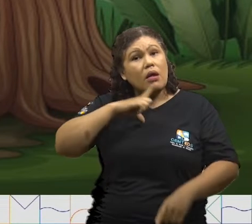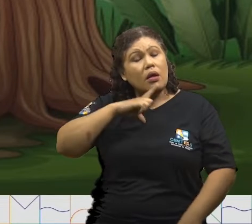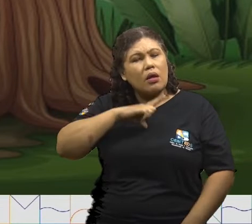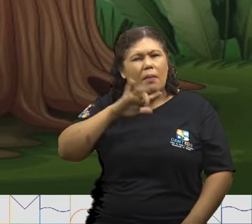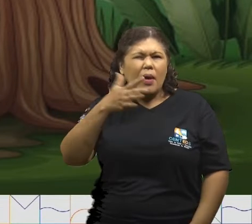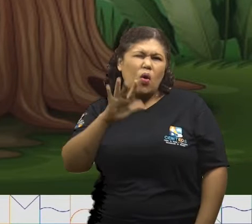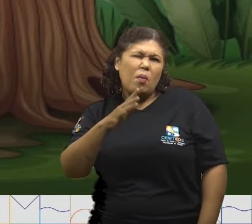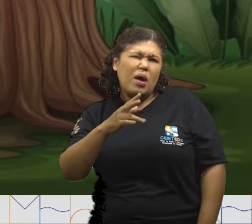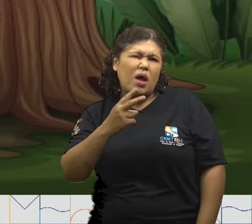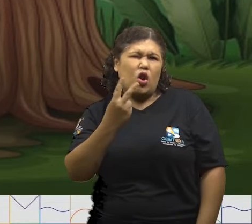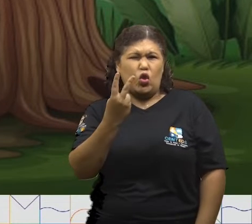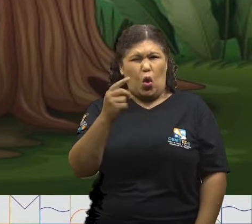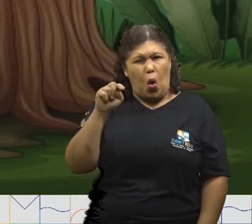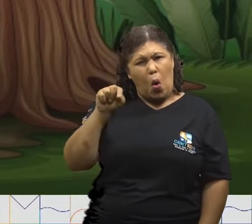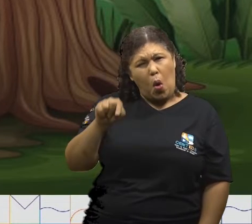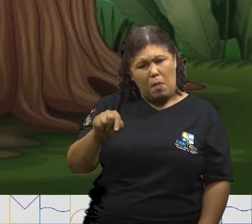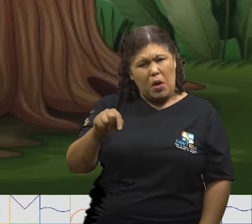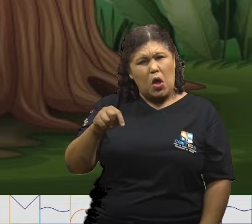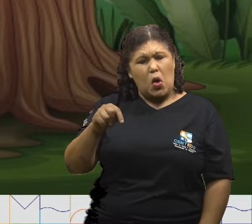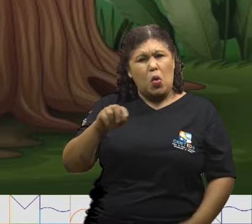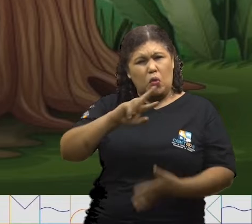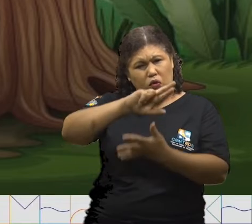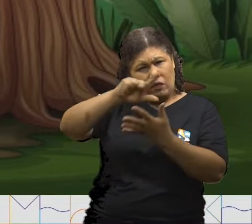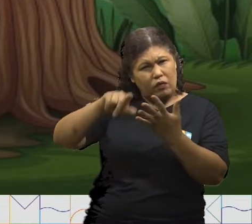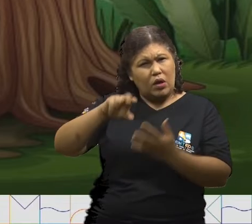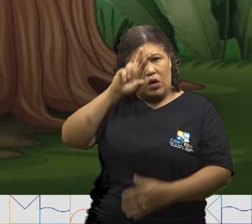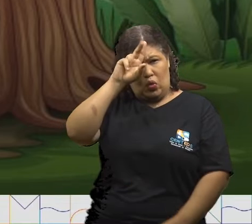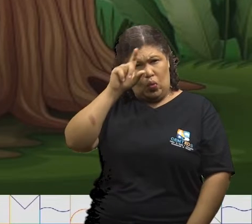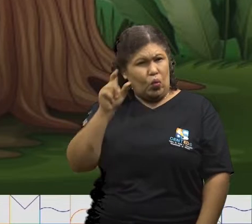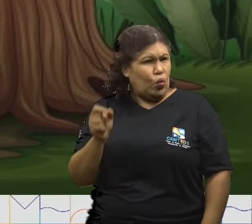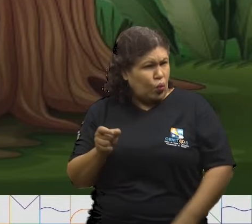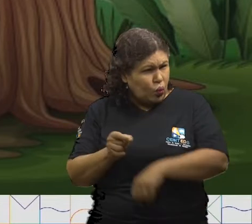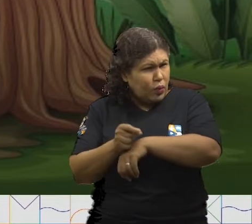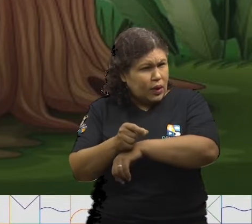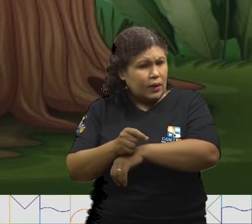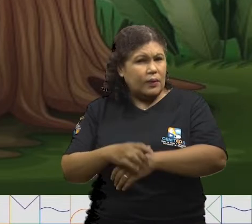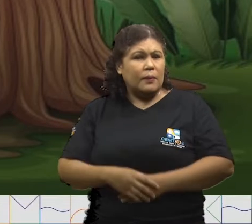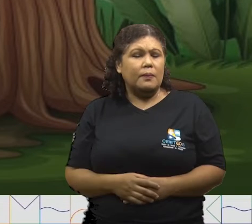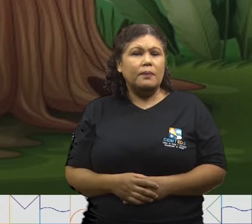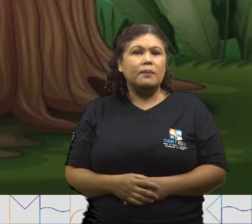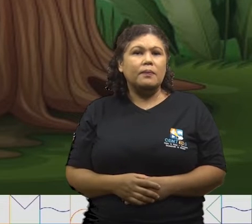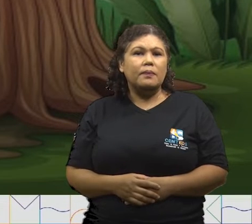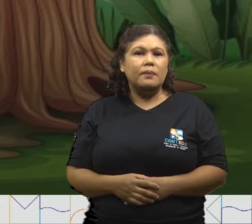mais ou menos 2.000 espécies desses insetos.